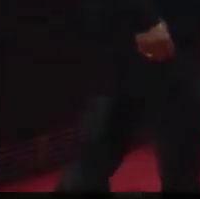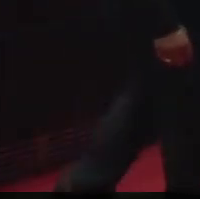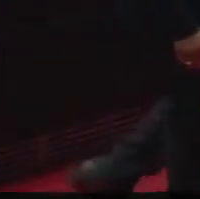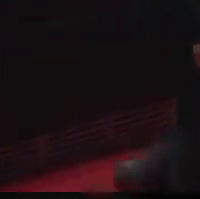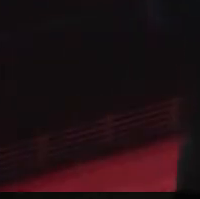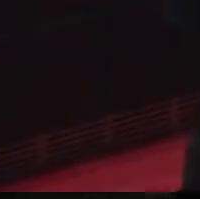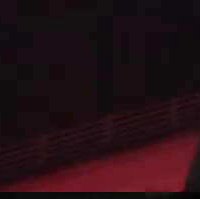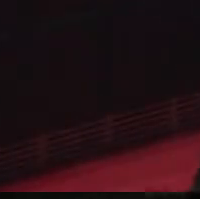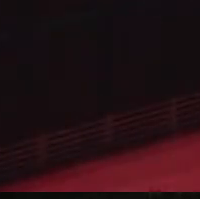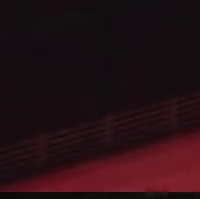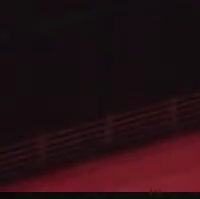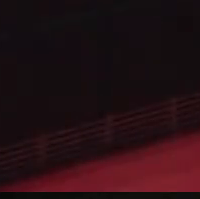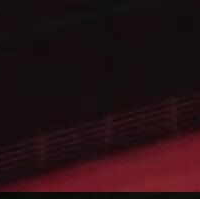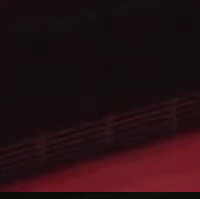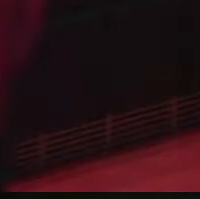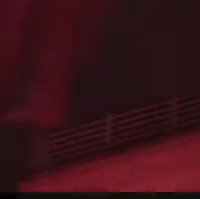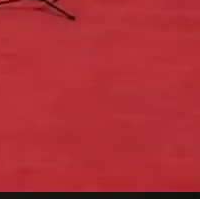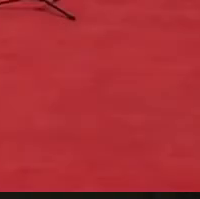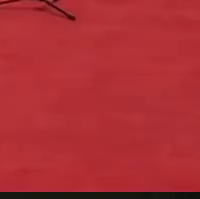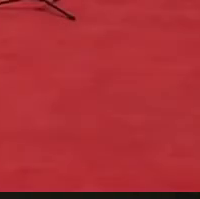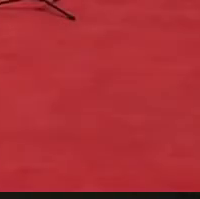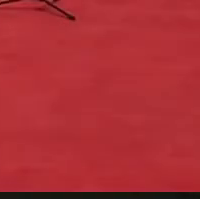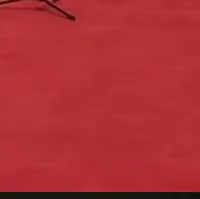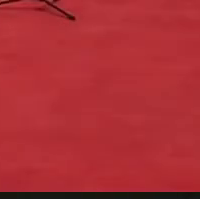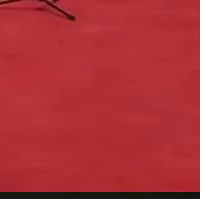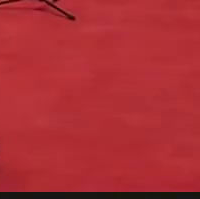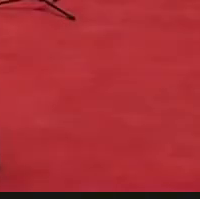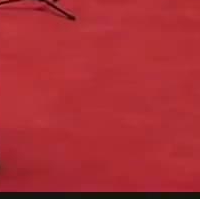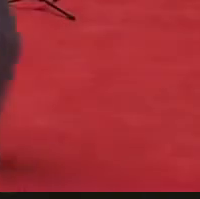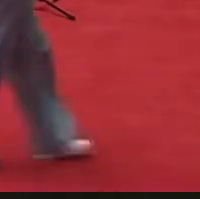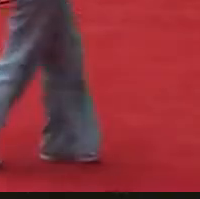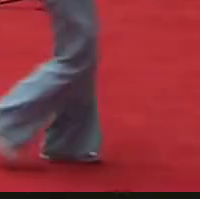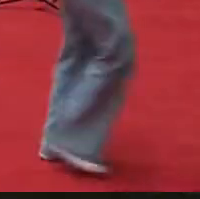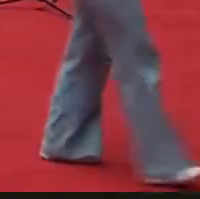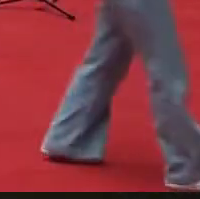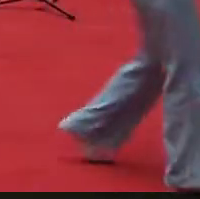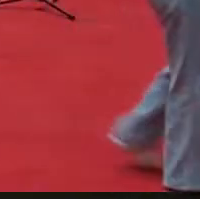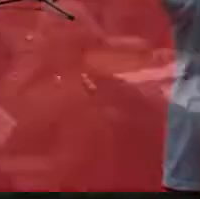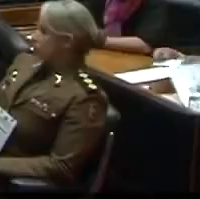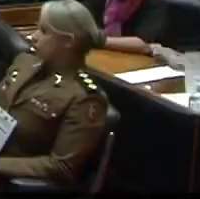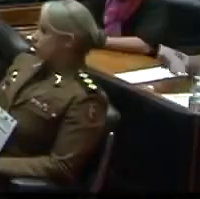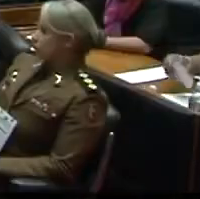você ver a imagens deputados da Assembleia Legislativa